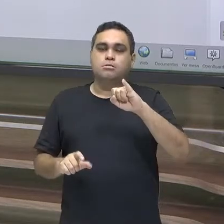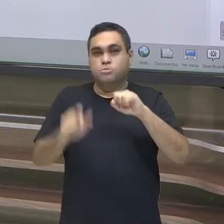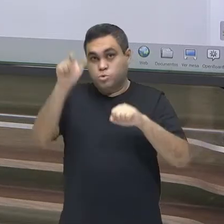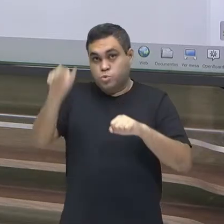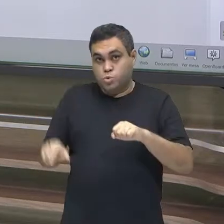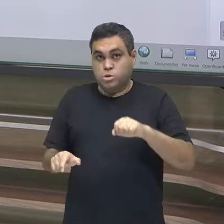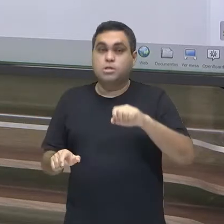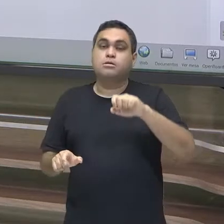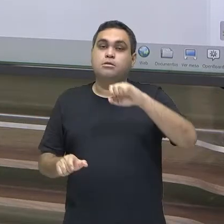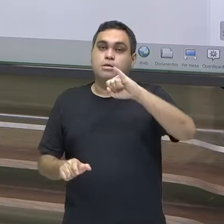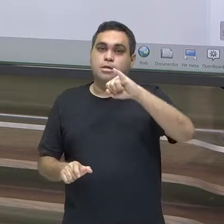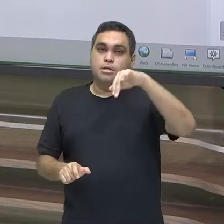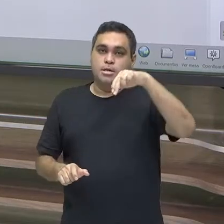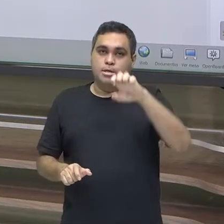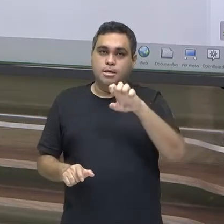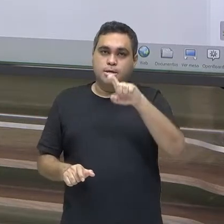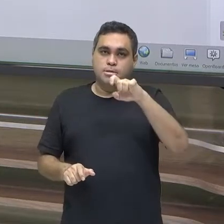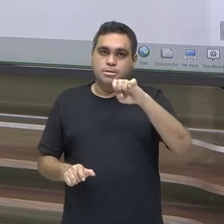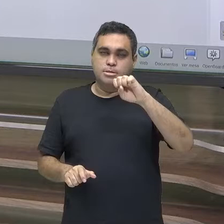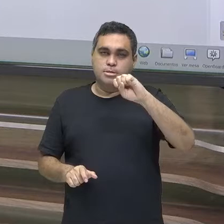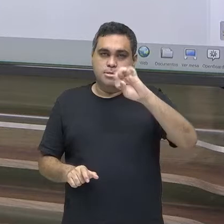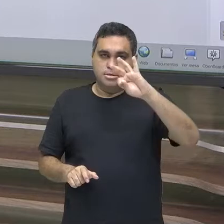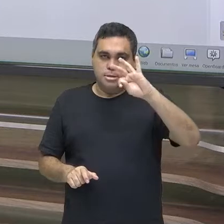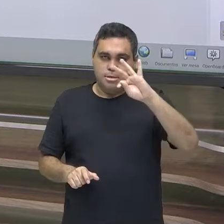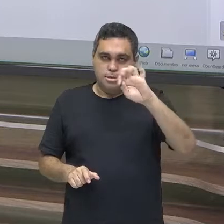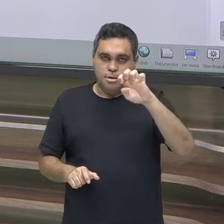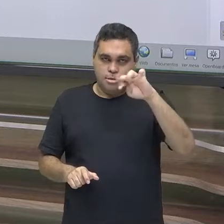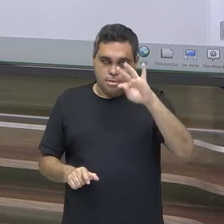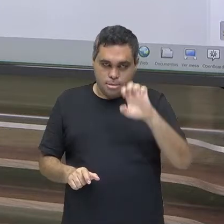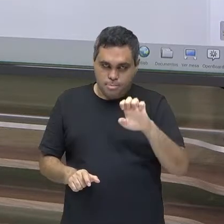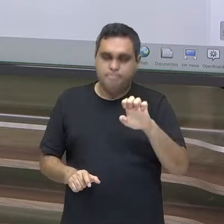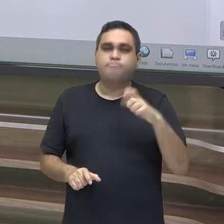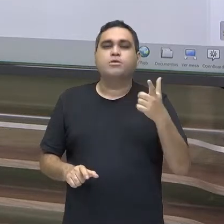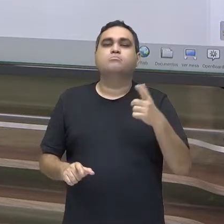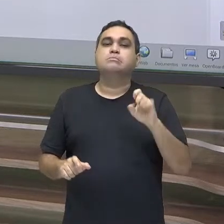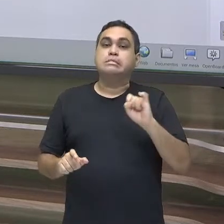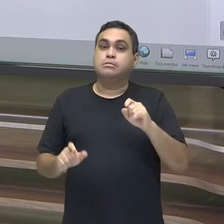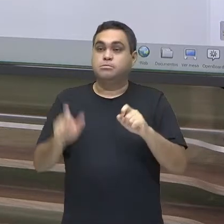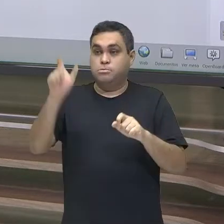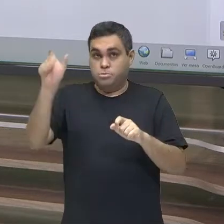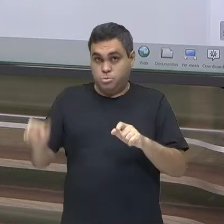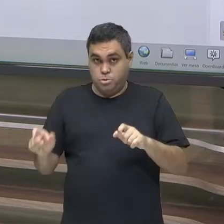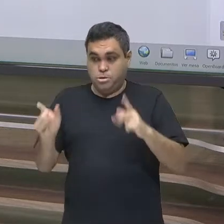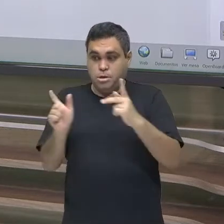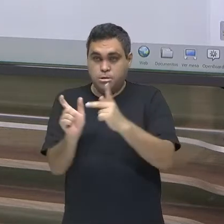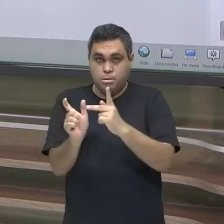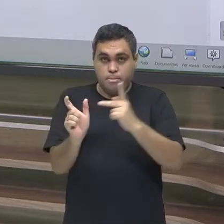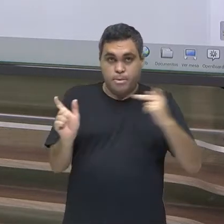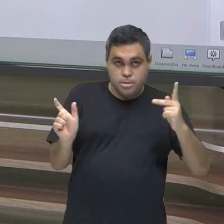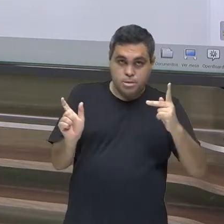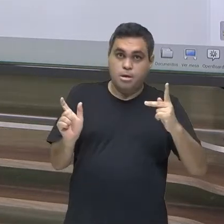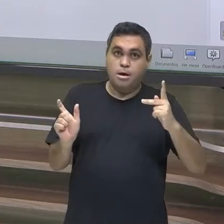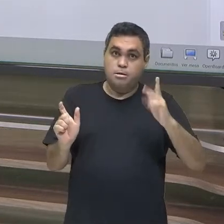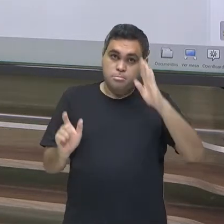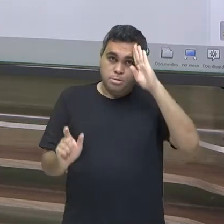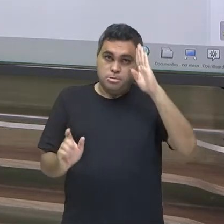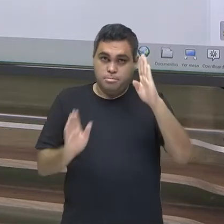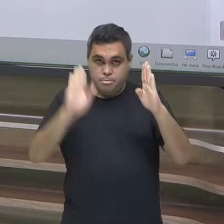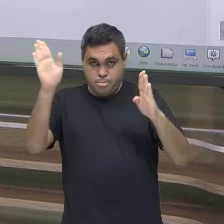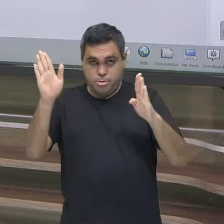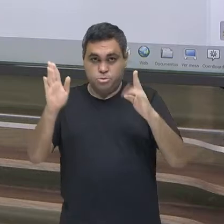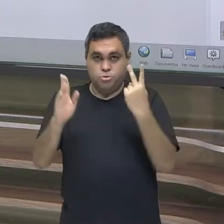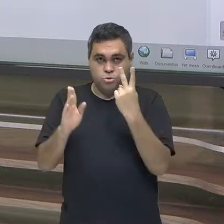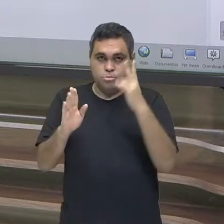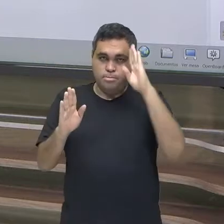e o predicado são os dois termos essenciais da oração, você vai entender, a partir da nossa aula de